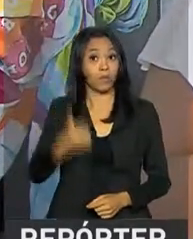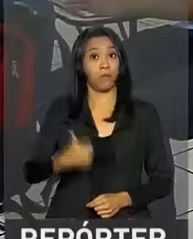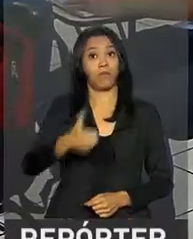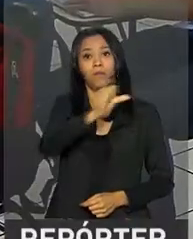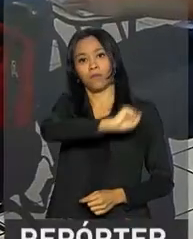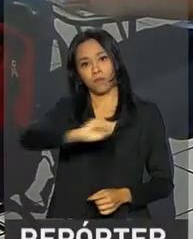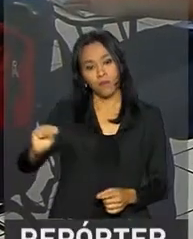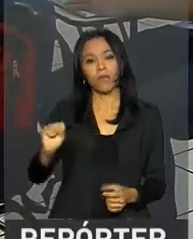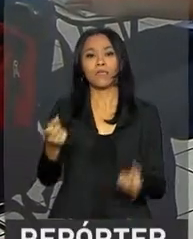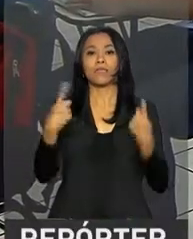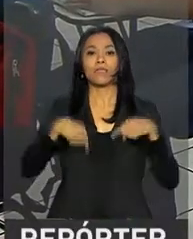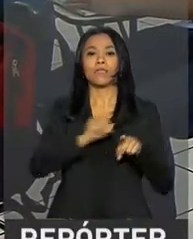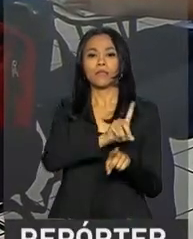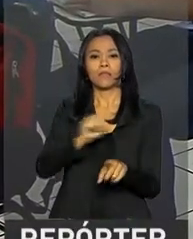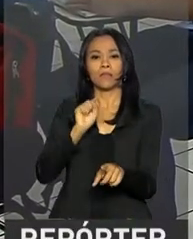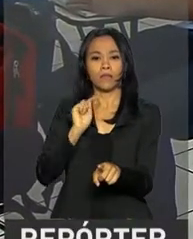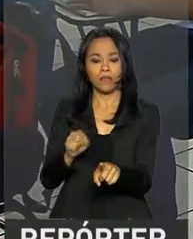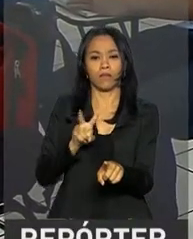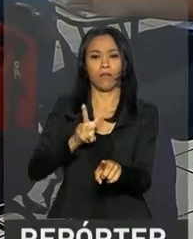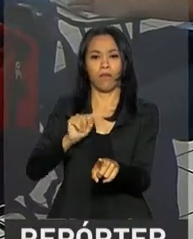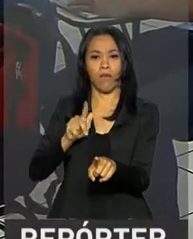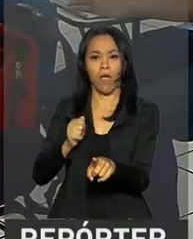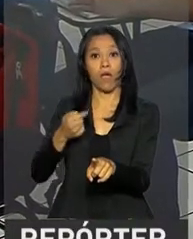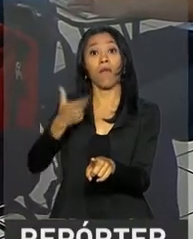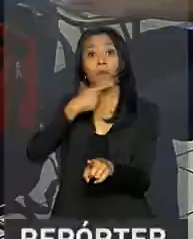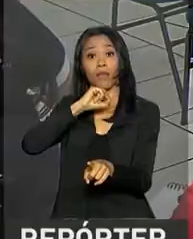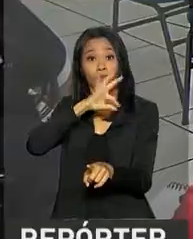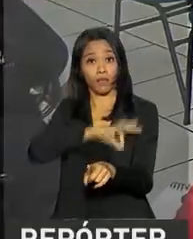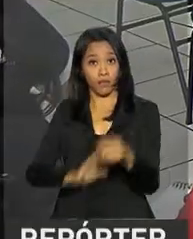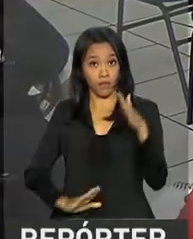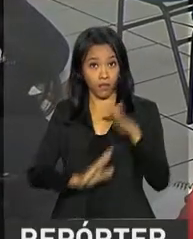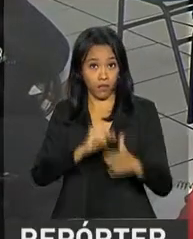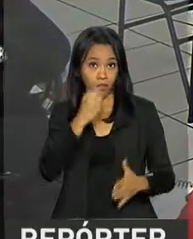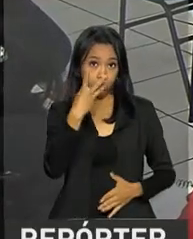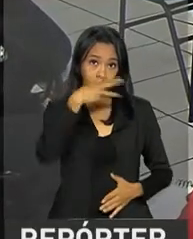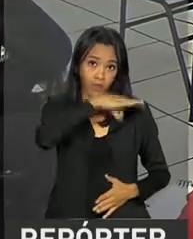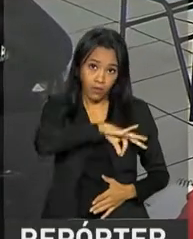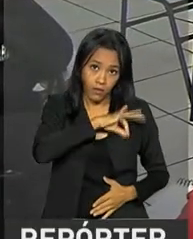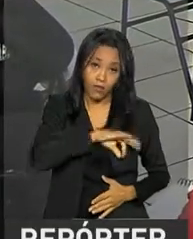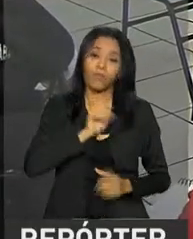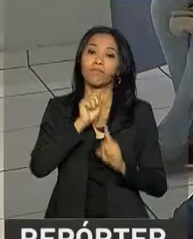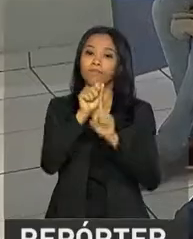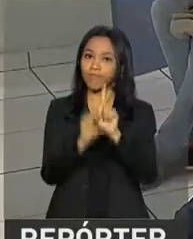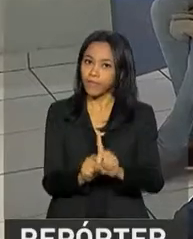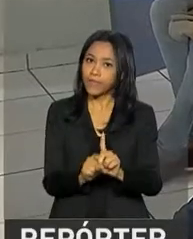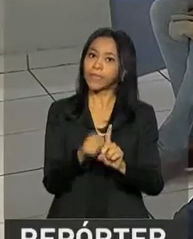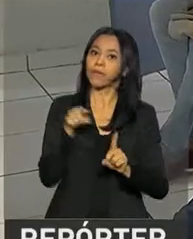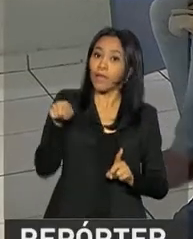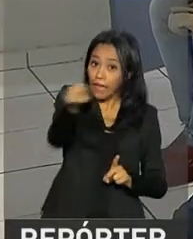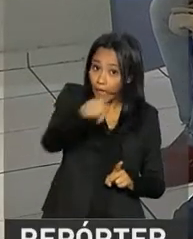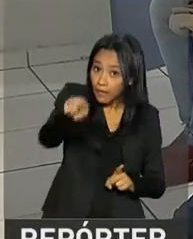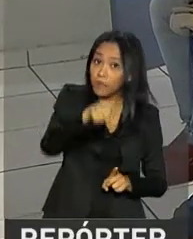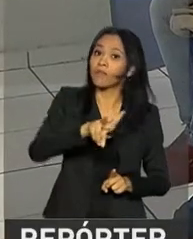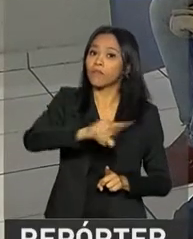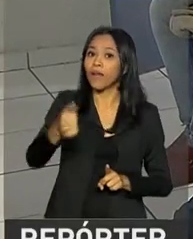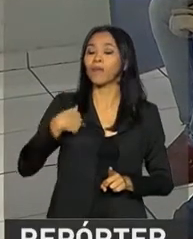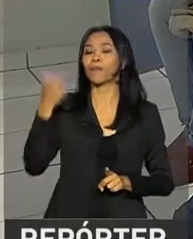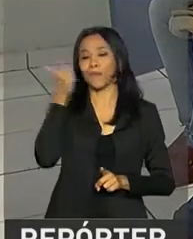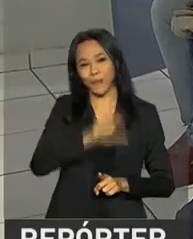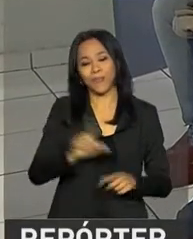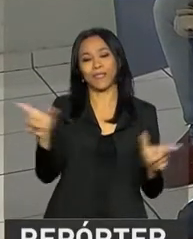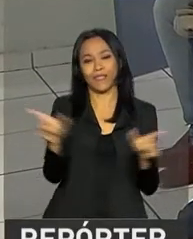100 mil vagas são para estudantes com renda familiar de até três salários mínimos por mês esses vão poder pegar o financiamento